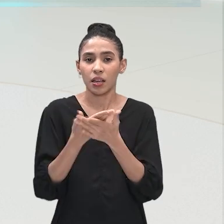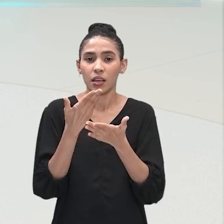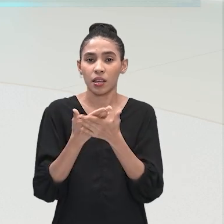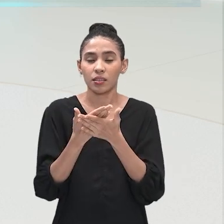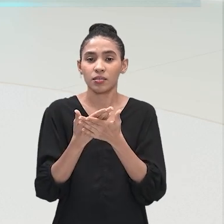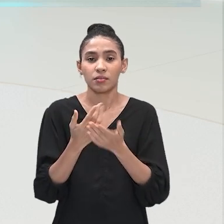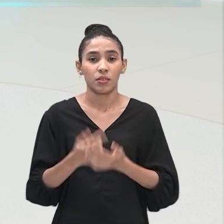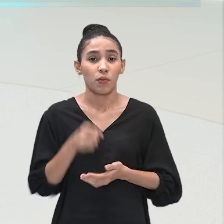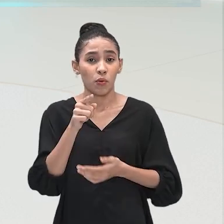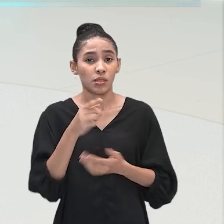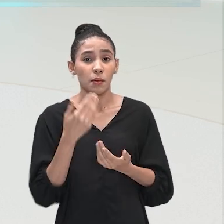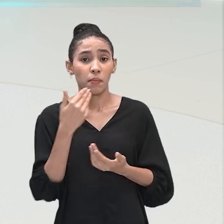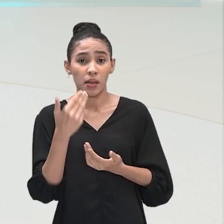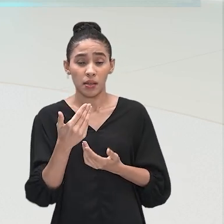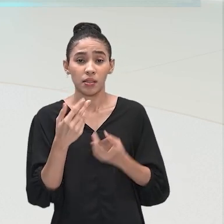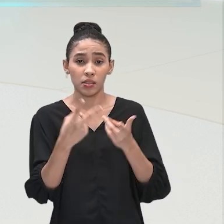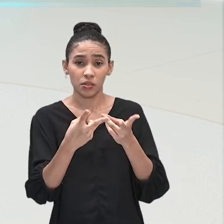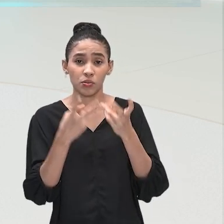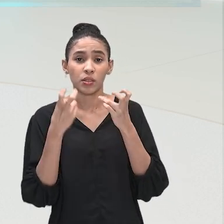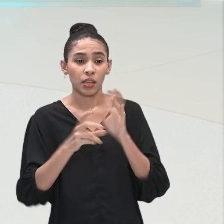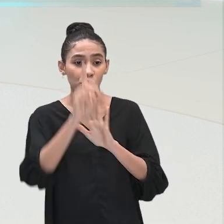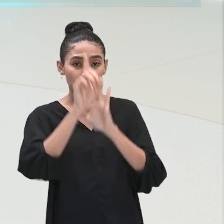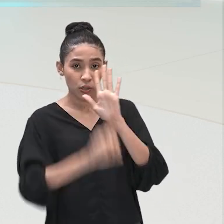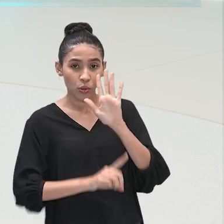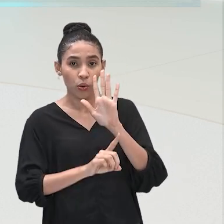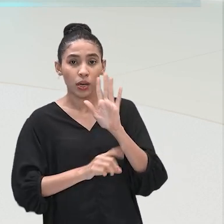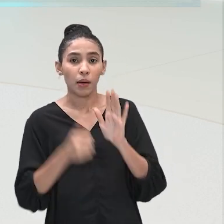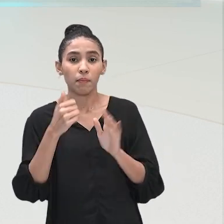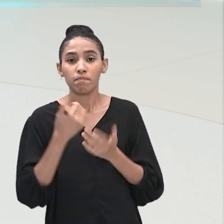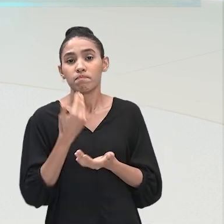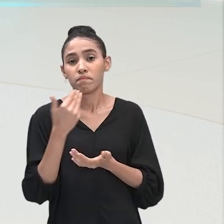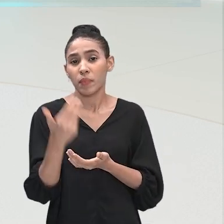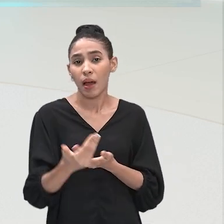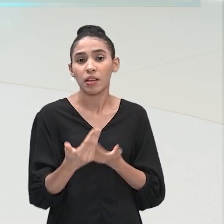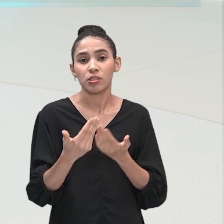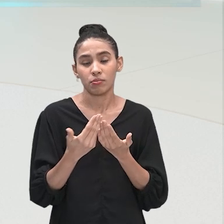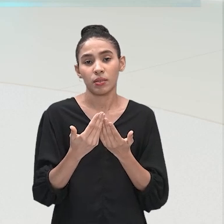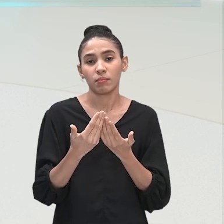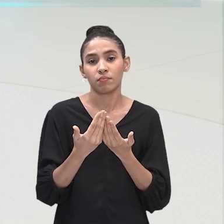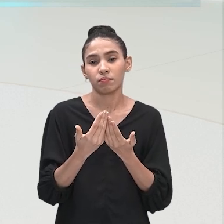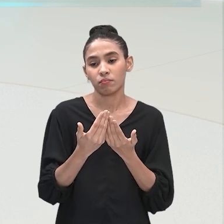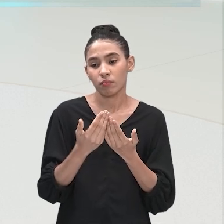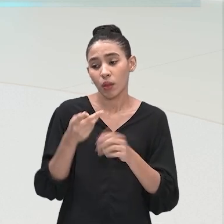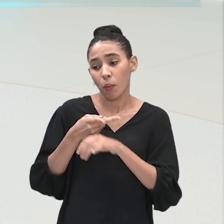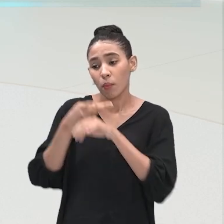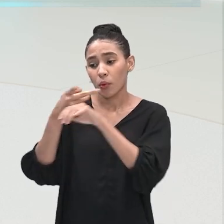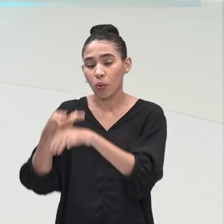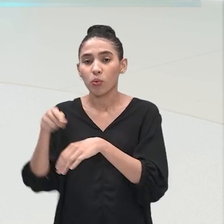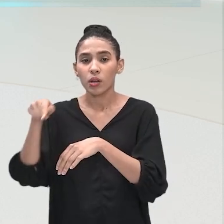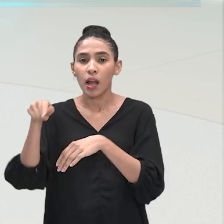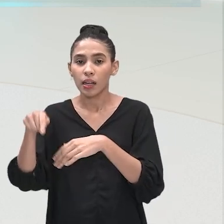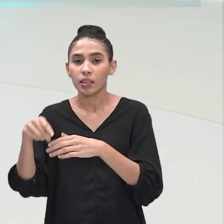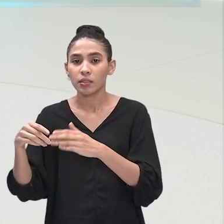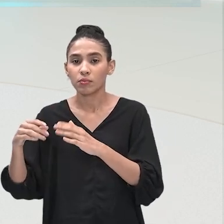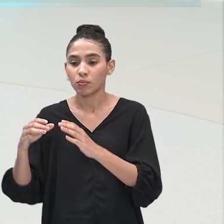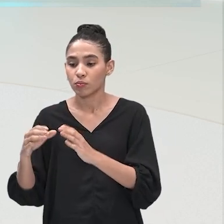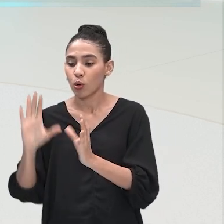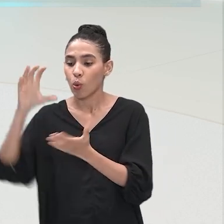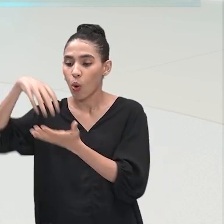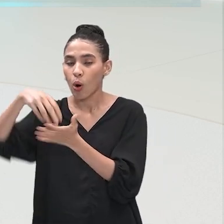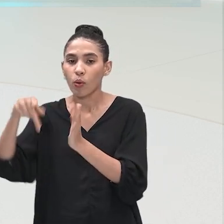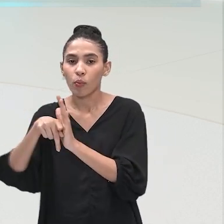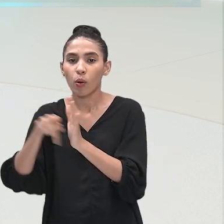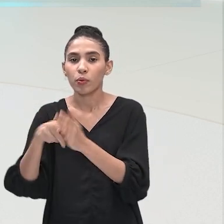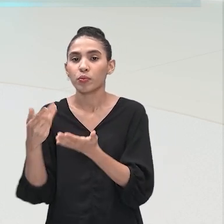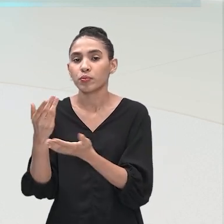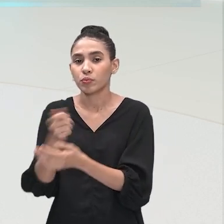que a diretora pede para quê? Para que procurem o Grêmio Estudantil, que é uma forma, um caminho a se buscar uma